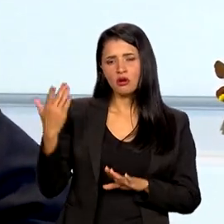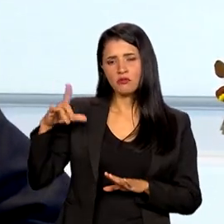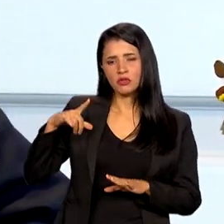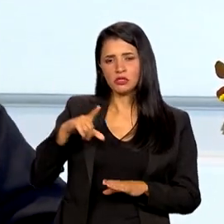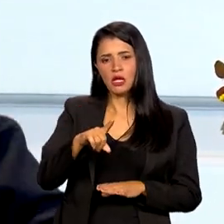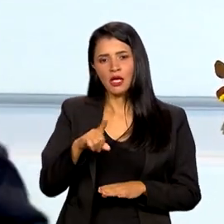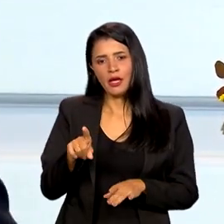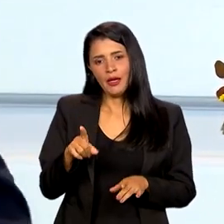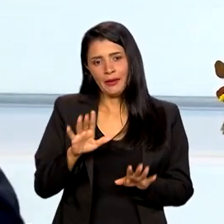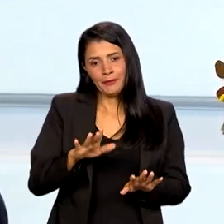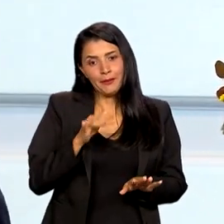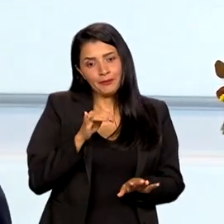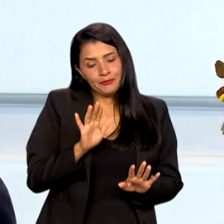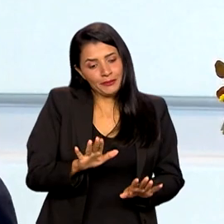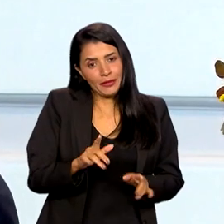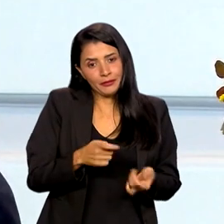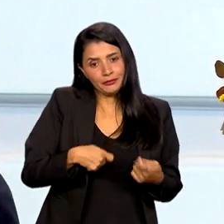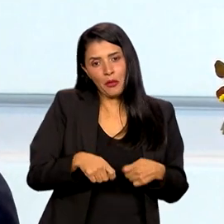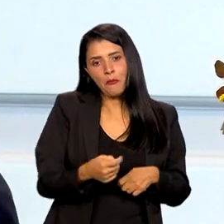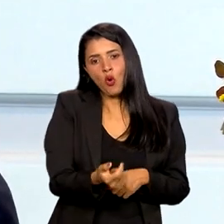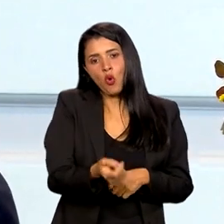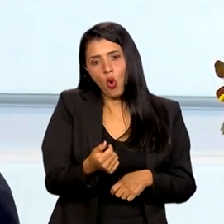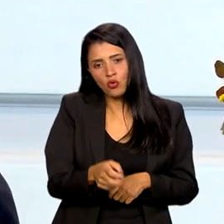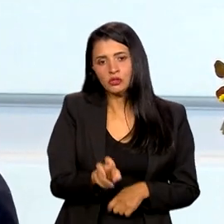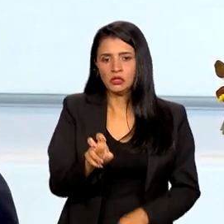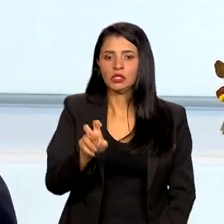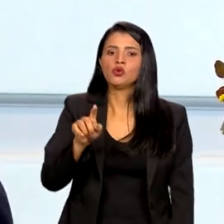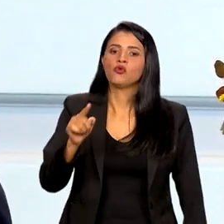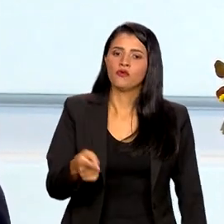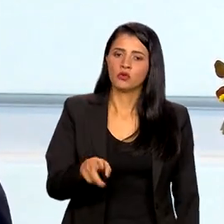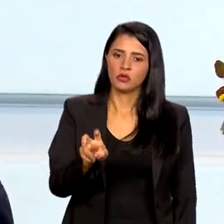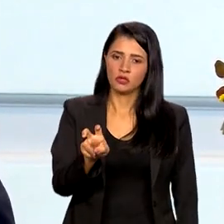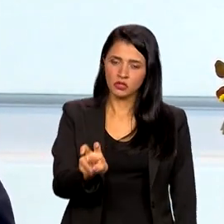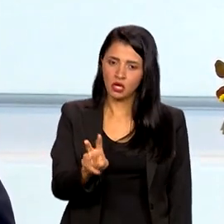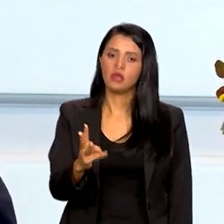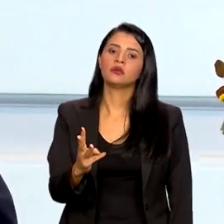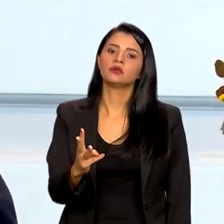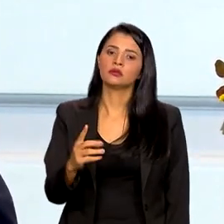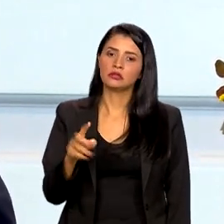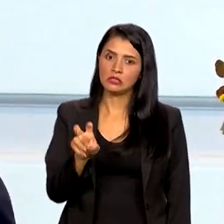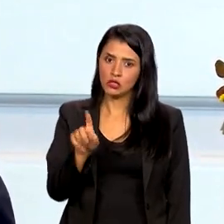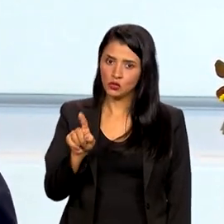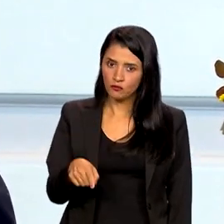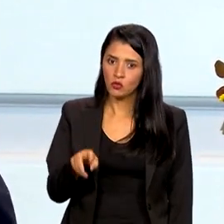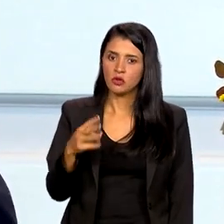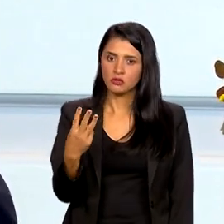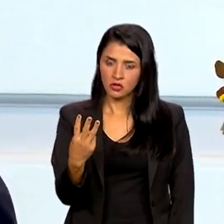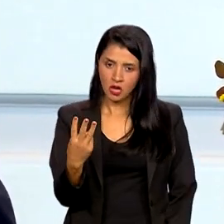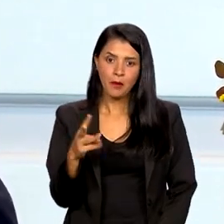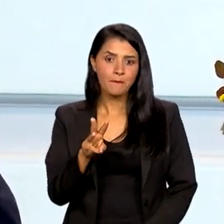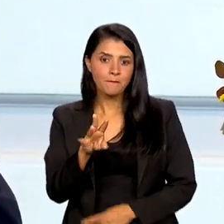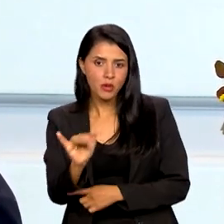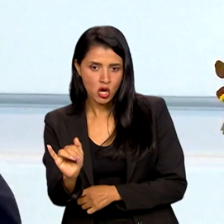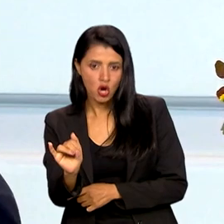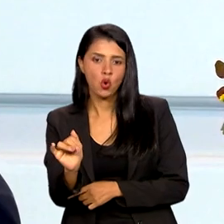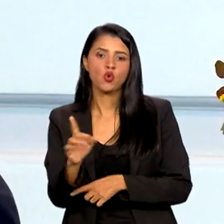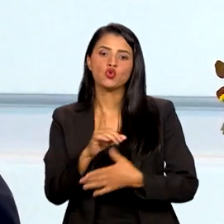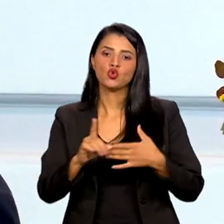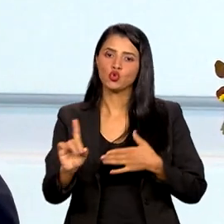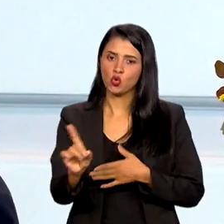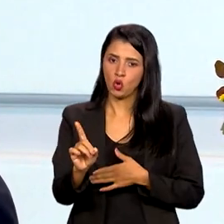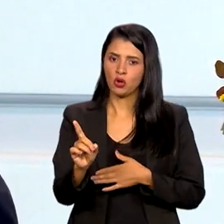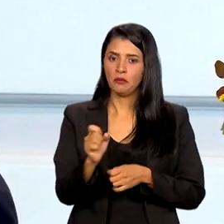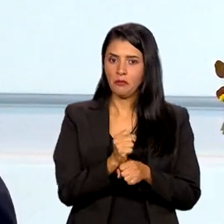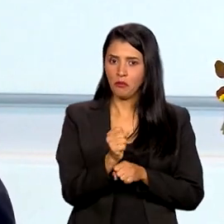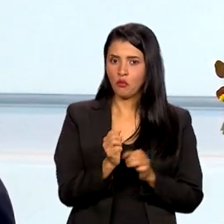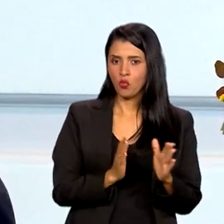seja baixa, né? De 5,3 bilhões de dólares ao ano. E as exportações, no caso do